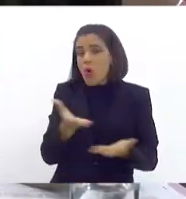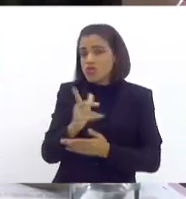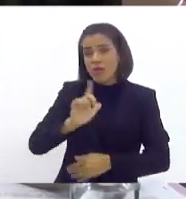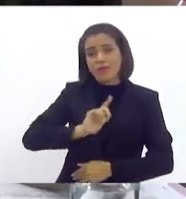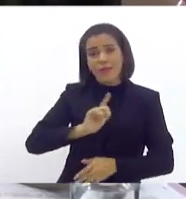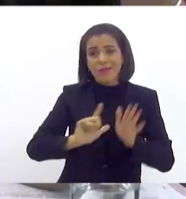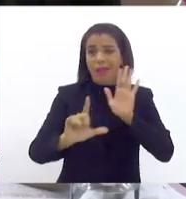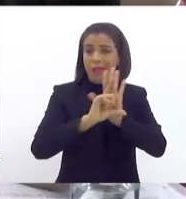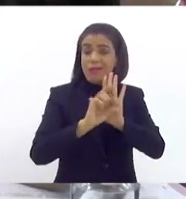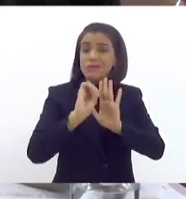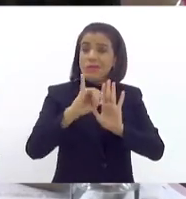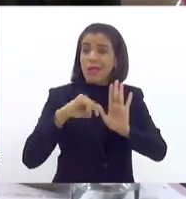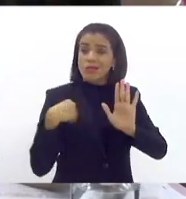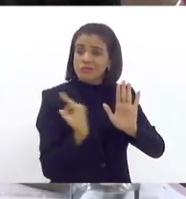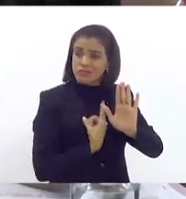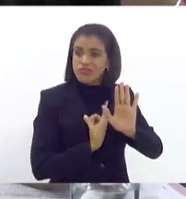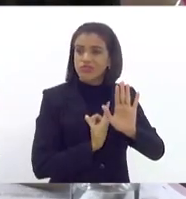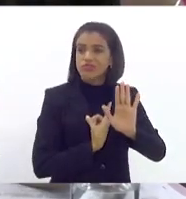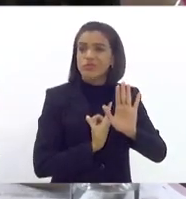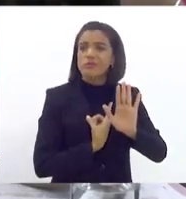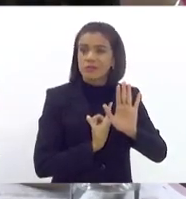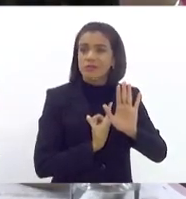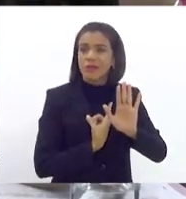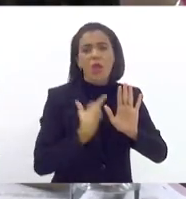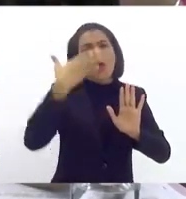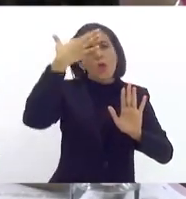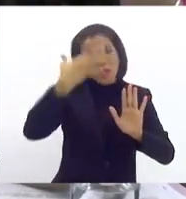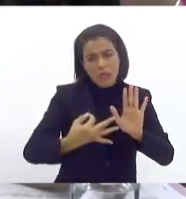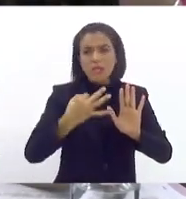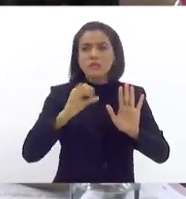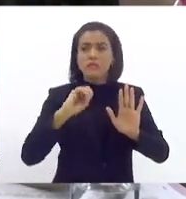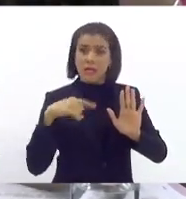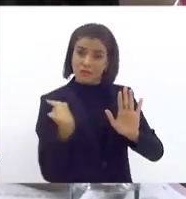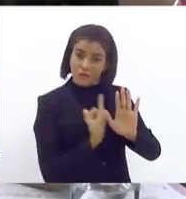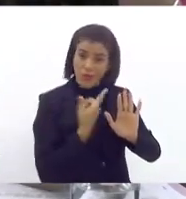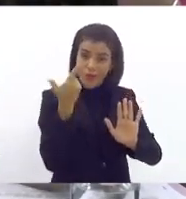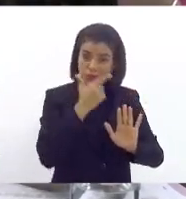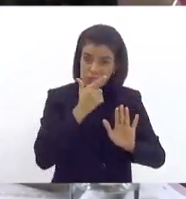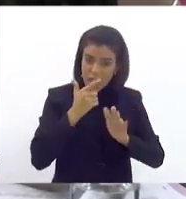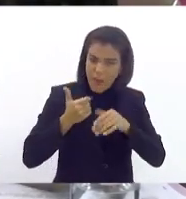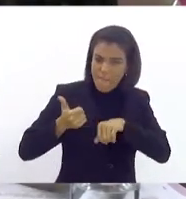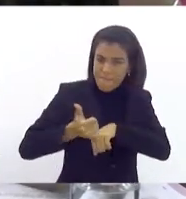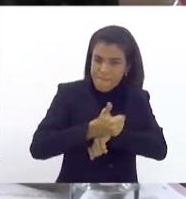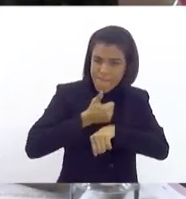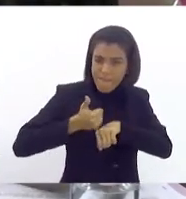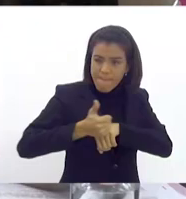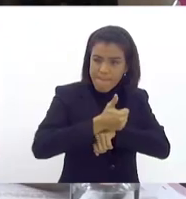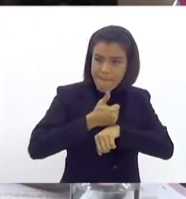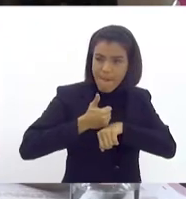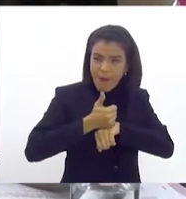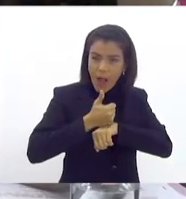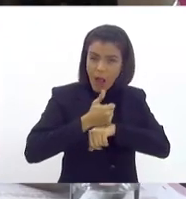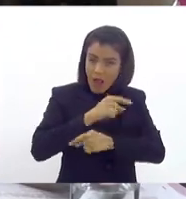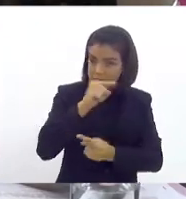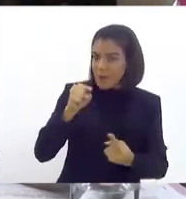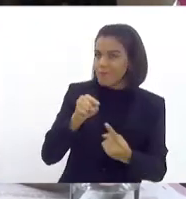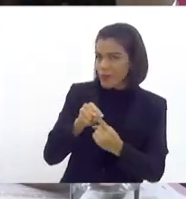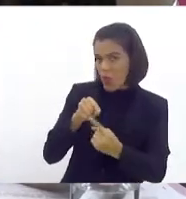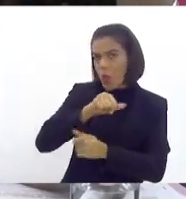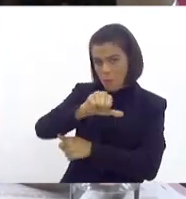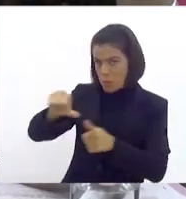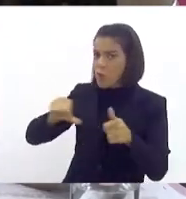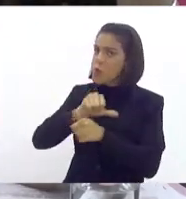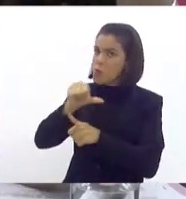lei. Se a gente conseguir, eu até entendo que se a gente conseguir melhorar e se for esta a intenção, eu